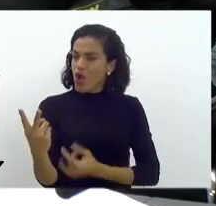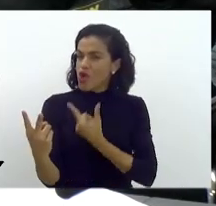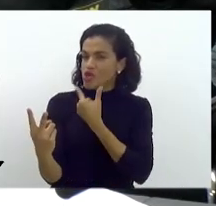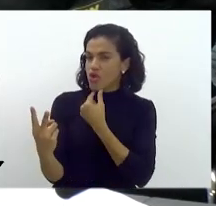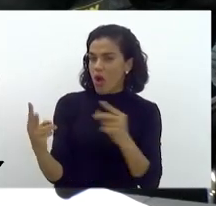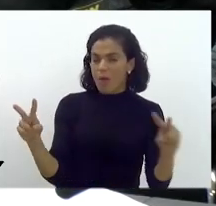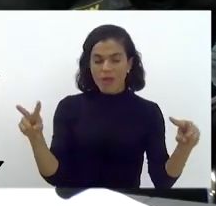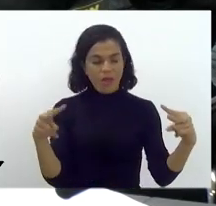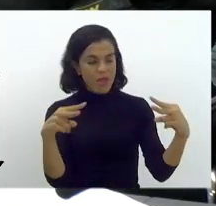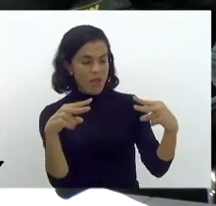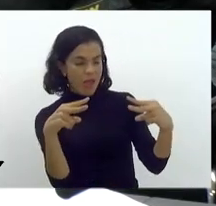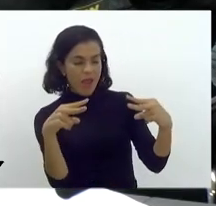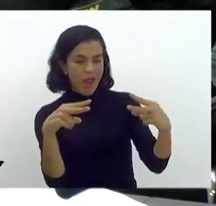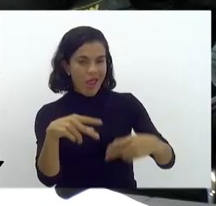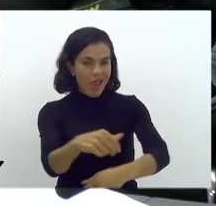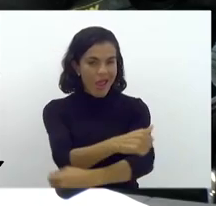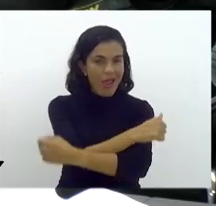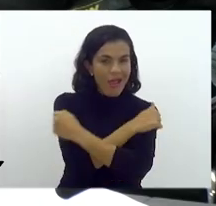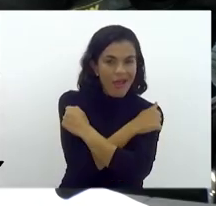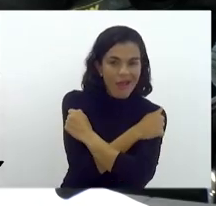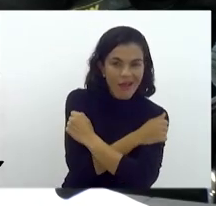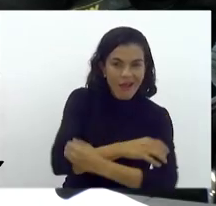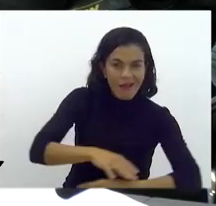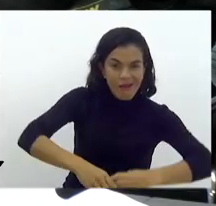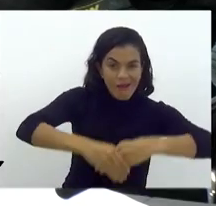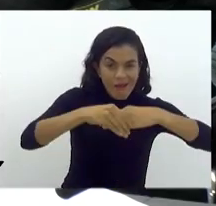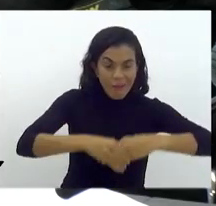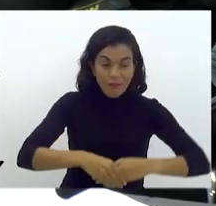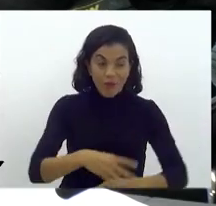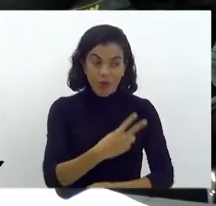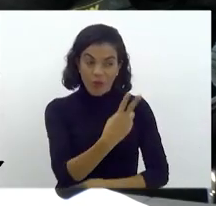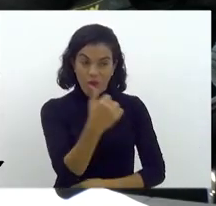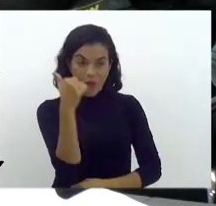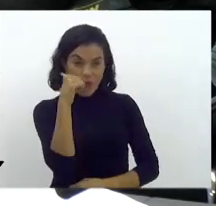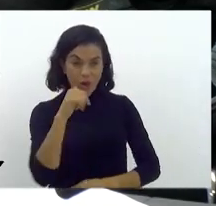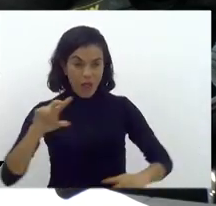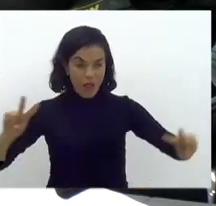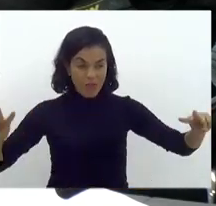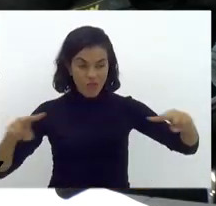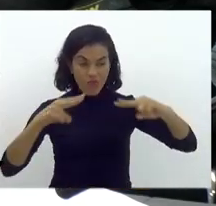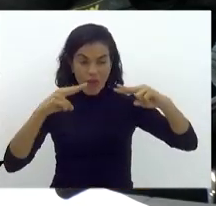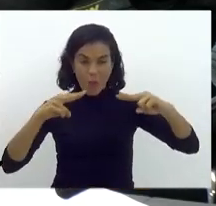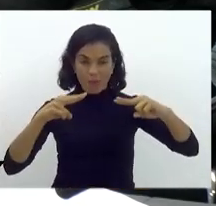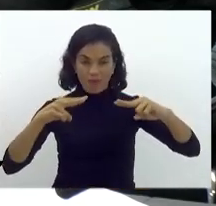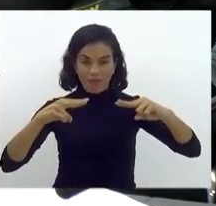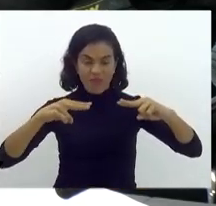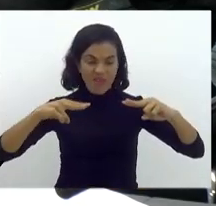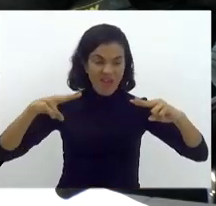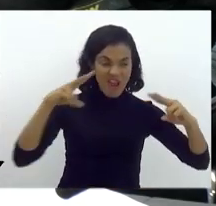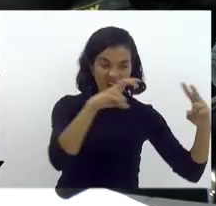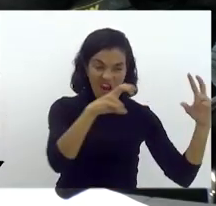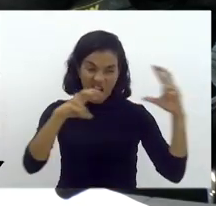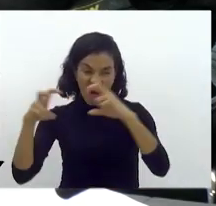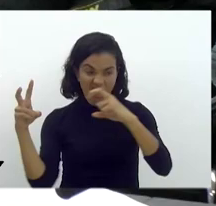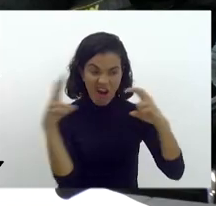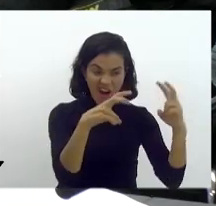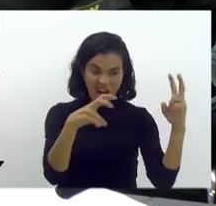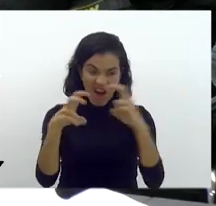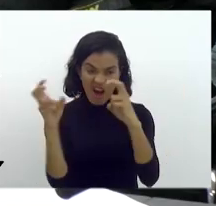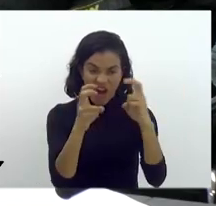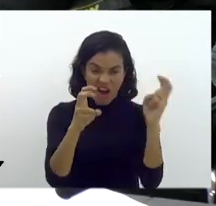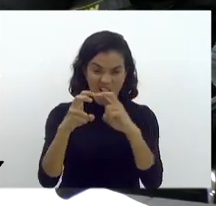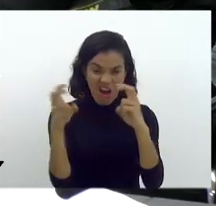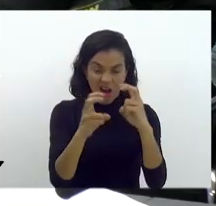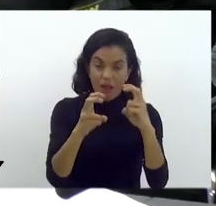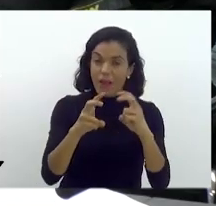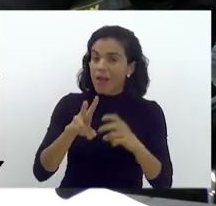se olham se confraternizam quando duas mulheres se olham se degladiam isso é a